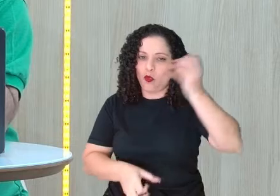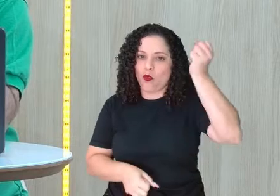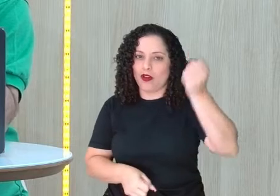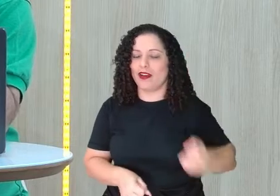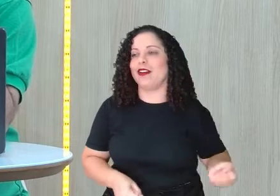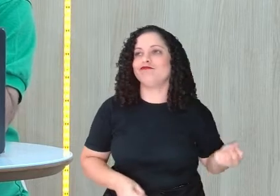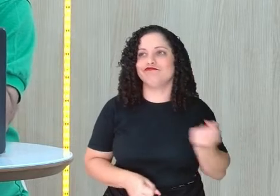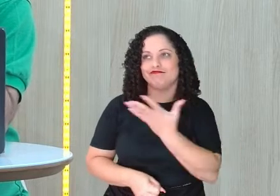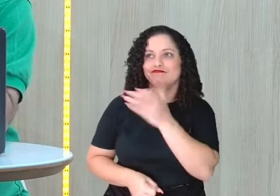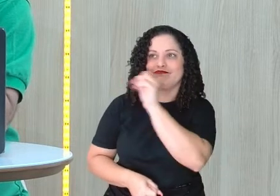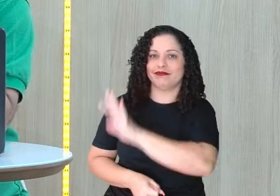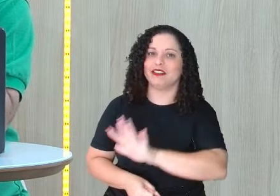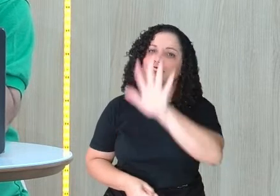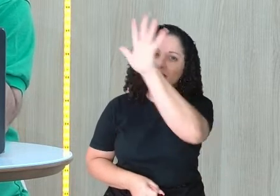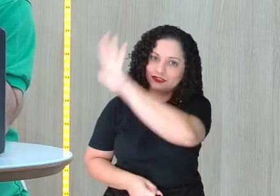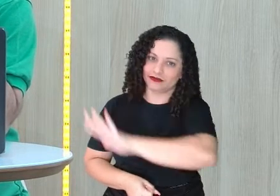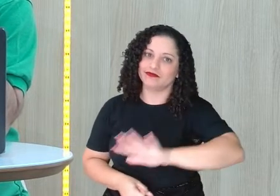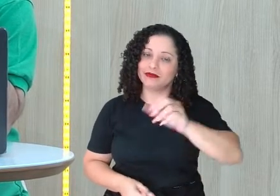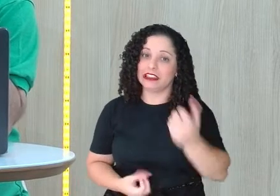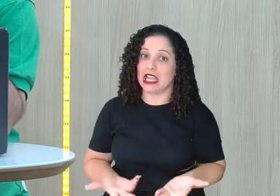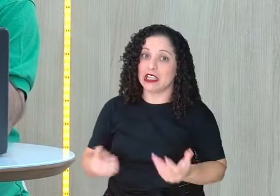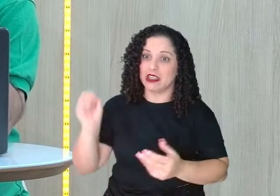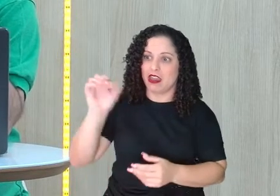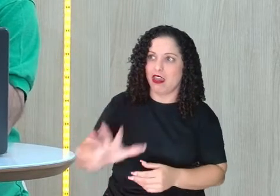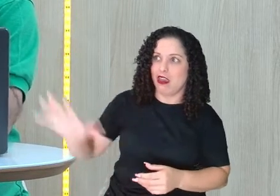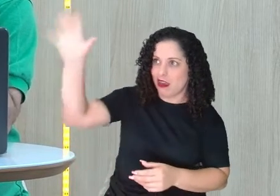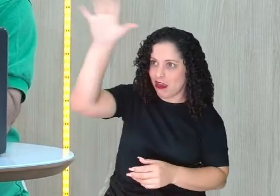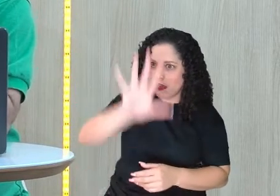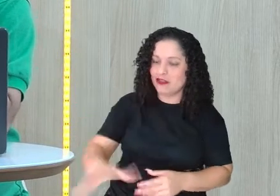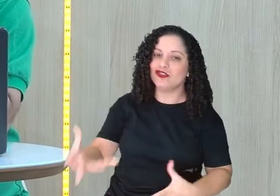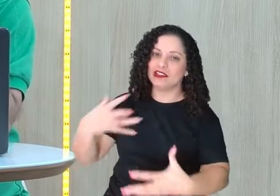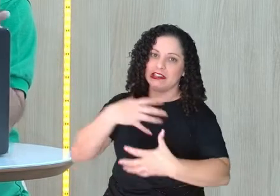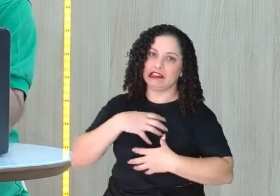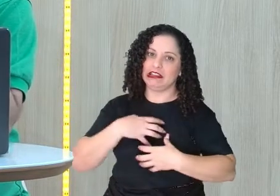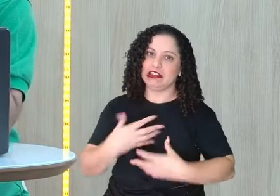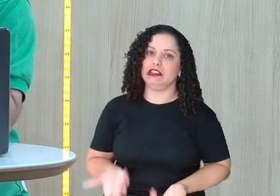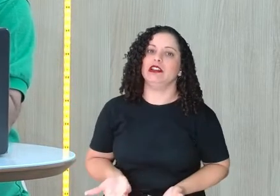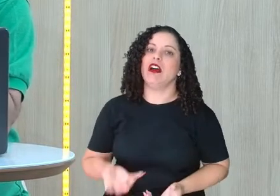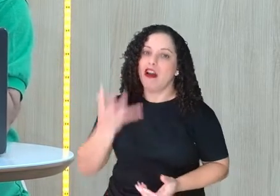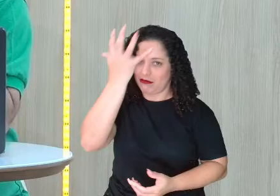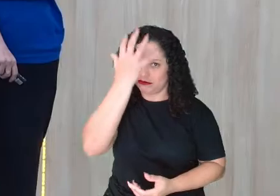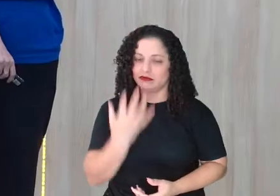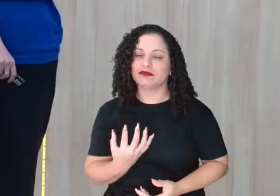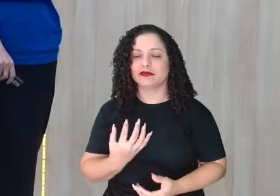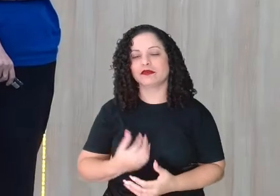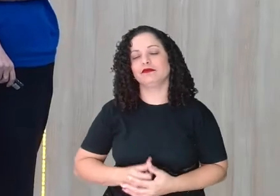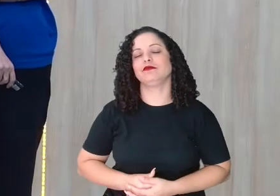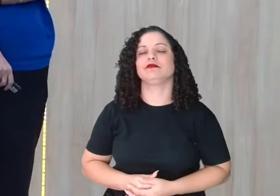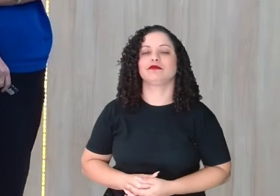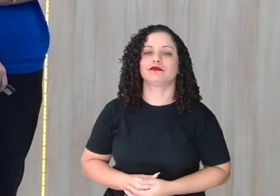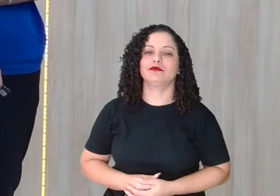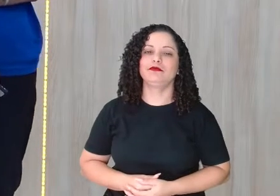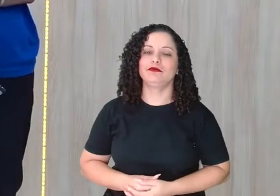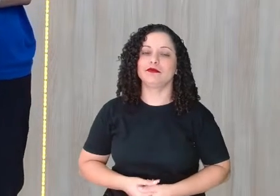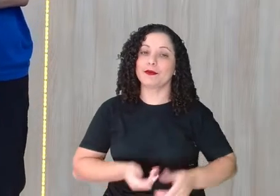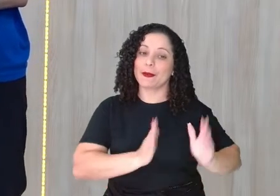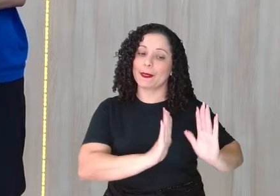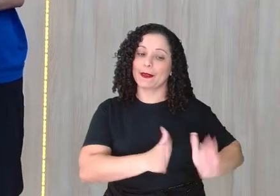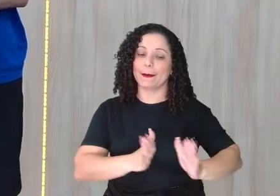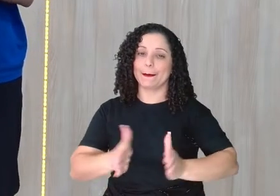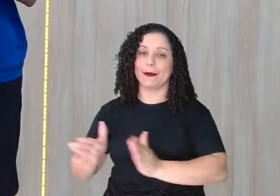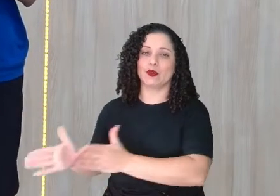culminar, como a gente já falou, com esse processo, né, de guerra de independência. Exatamente, né? O processo